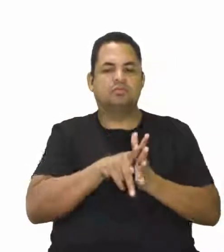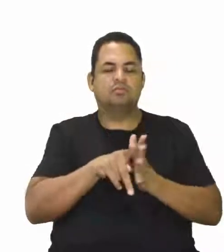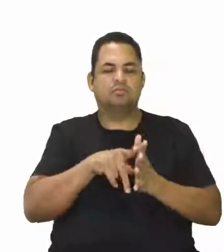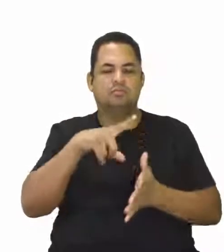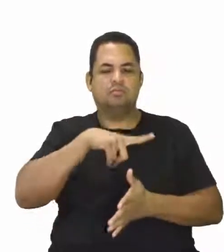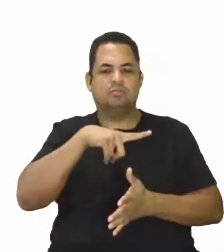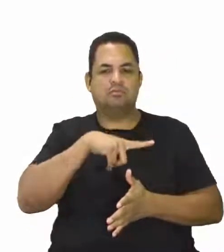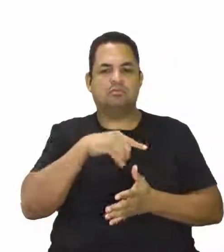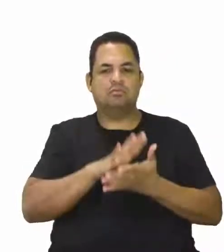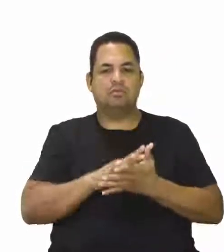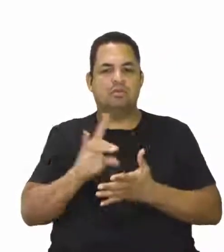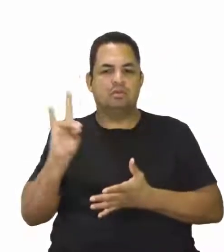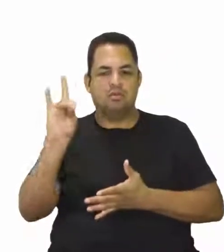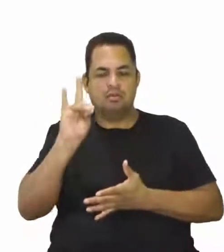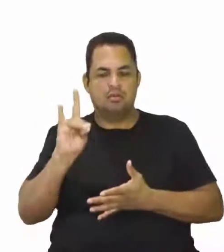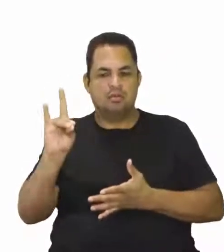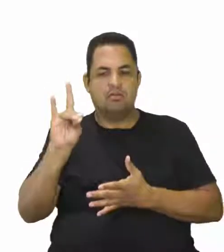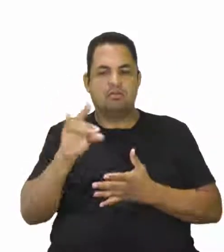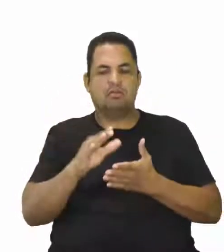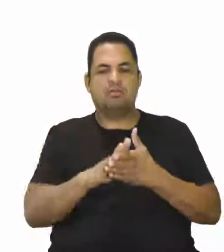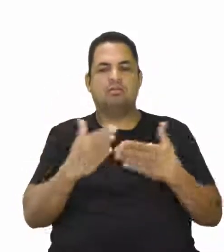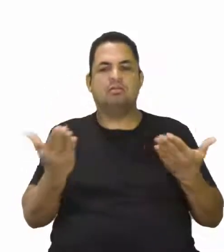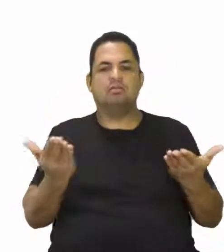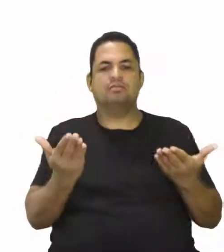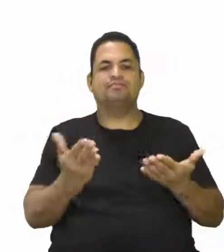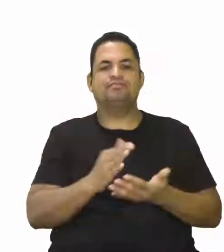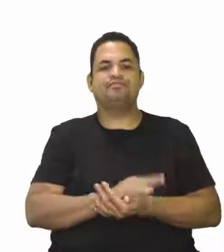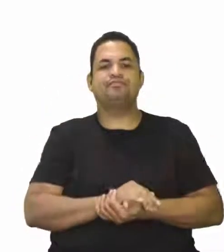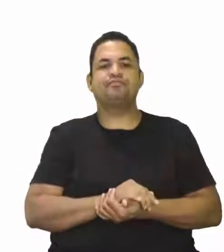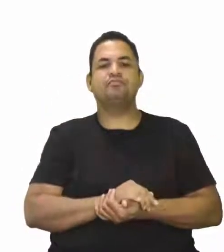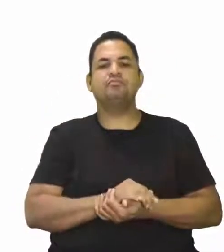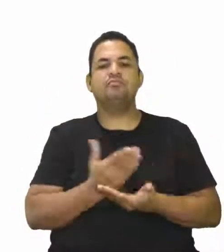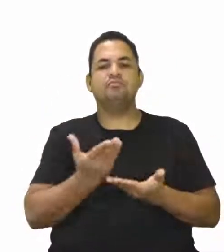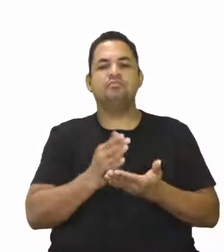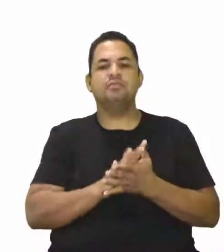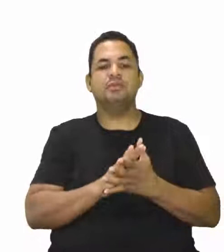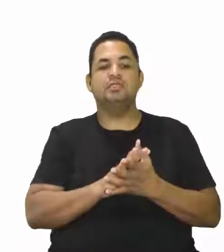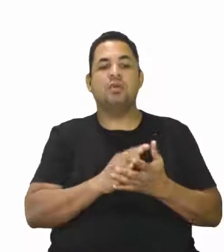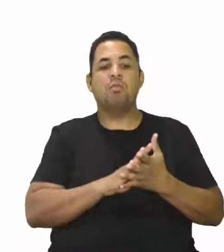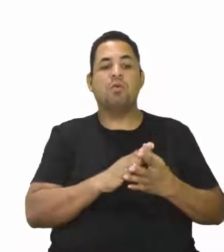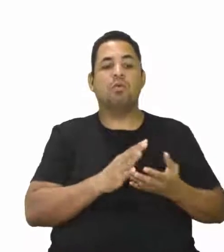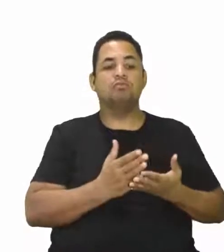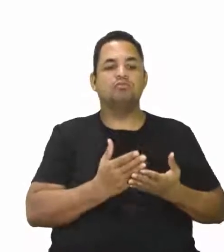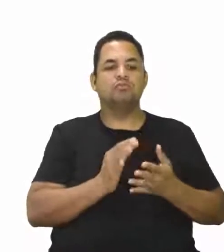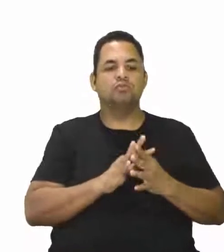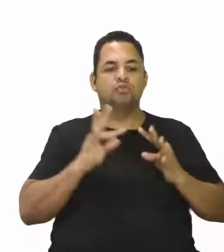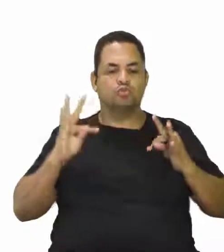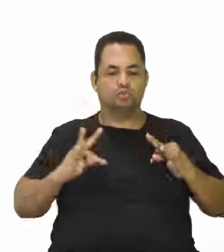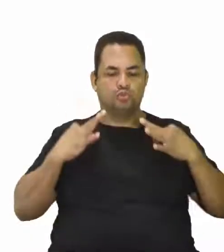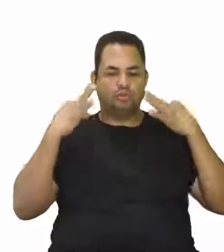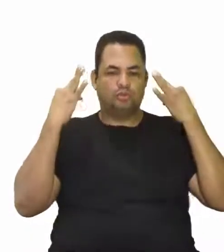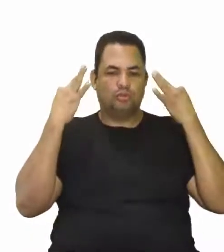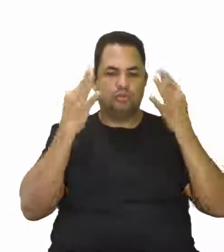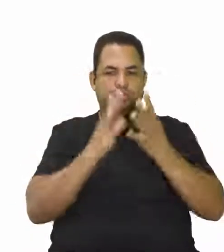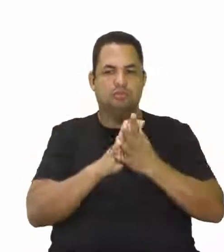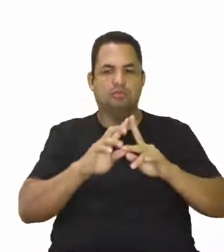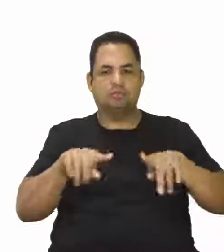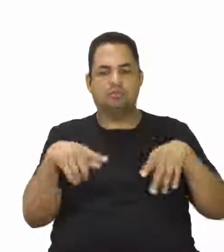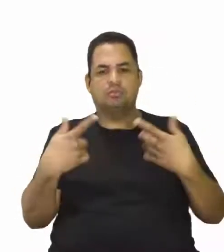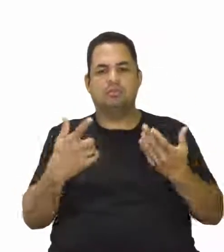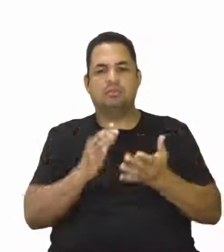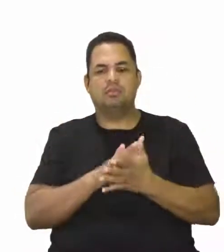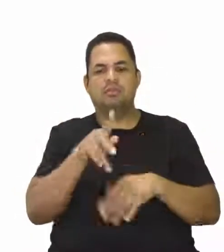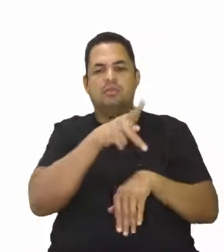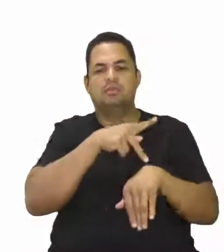possui. E a Bolívia, ela é considerada hoje não só um ponto turístico para brasileiros, mas ela é considerada por ser